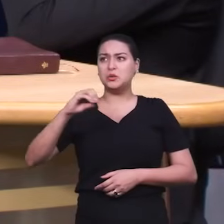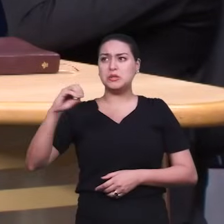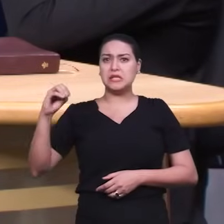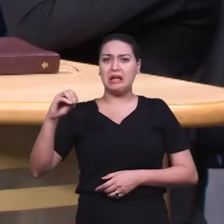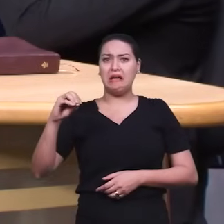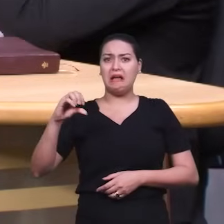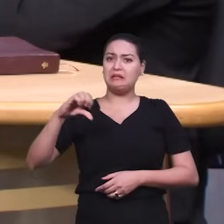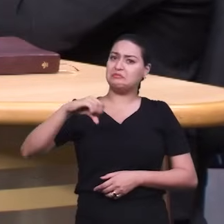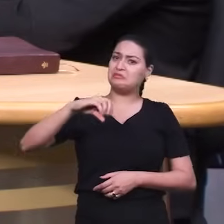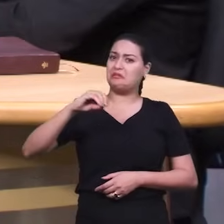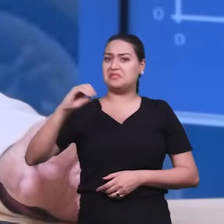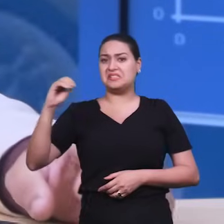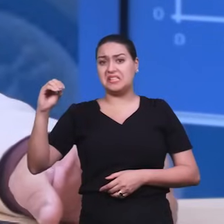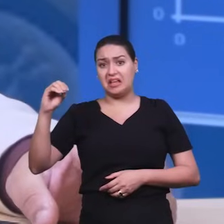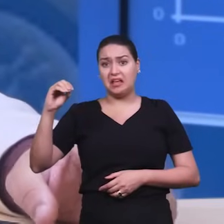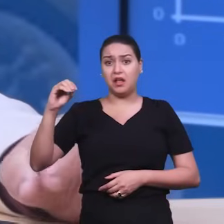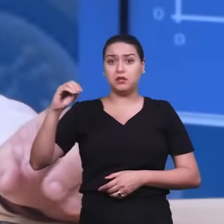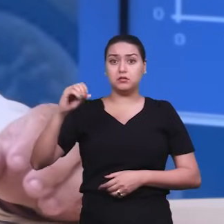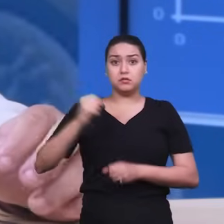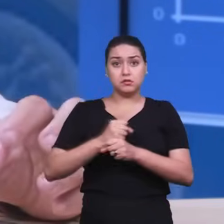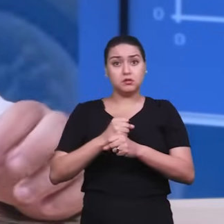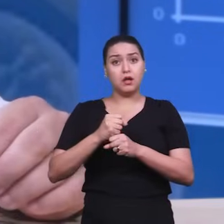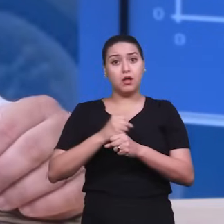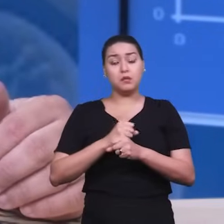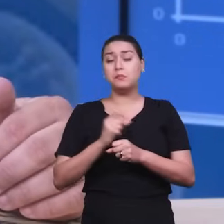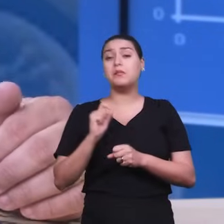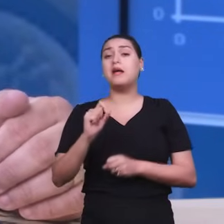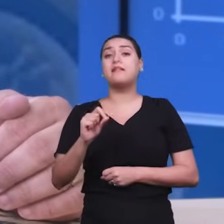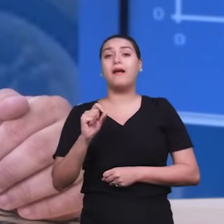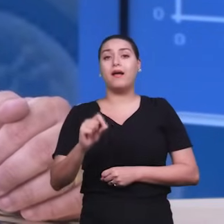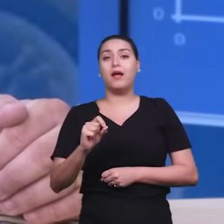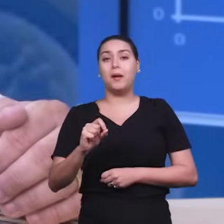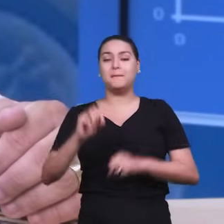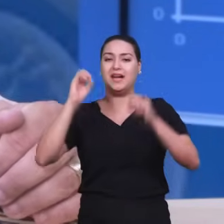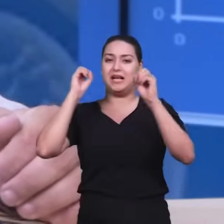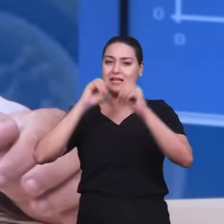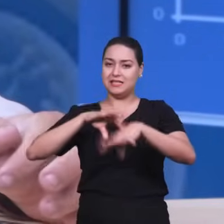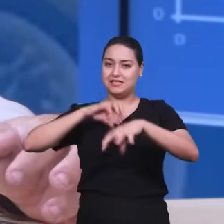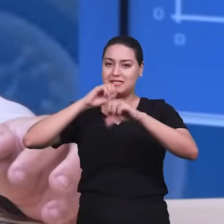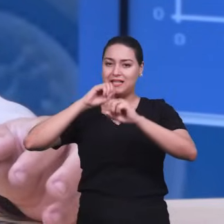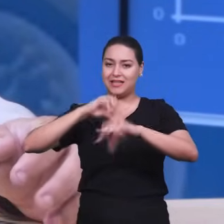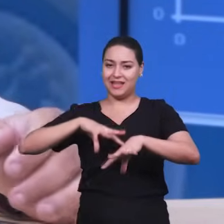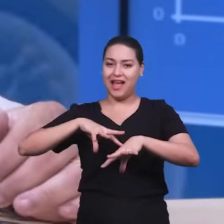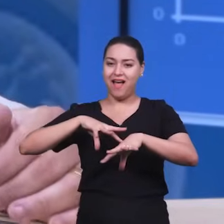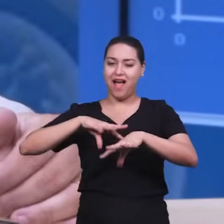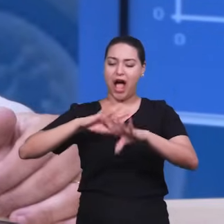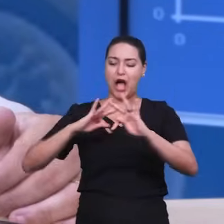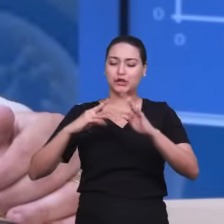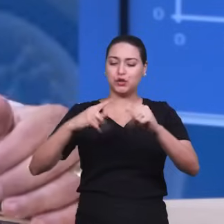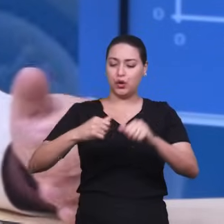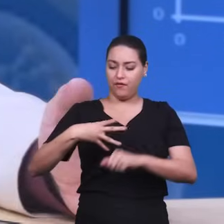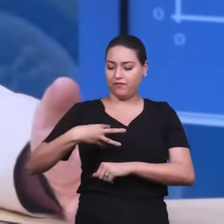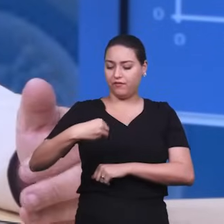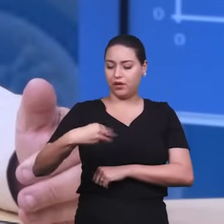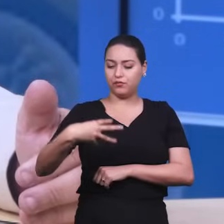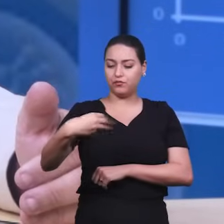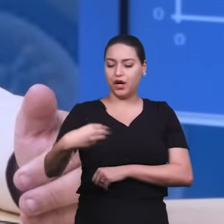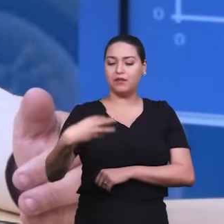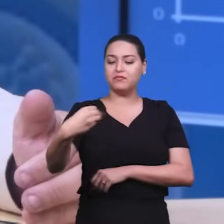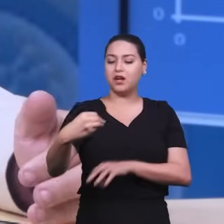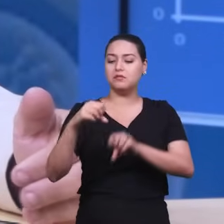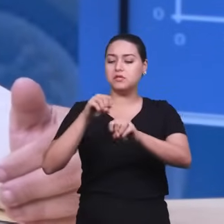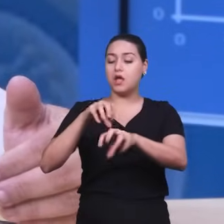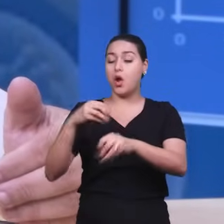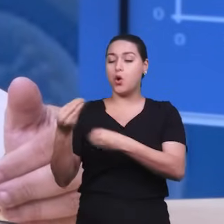viveram 800, 900 anos para quê? Para que ele pudesse passar a informação às suas gerações, aos seus filhos, aos seus Sim.